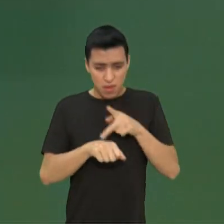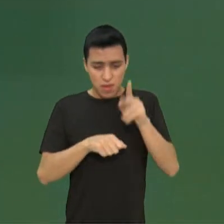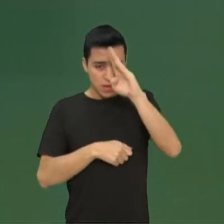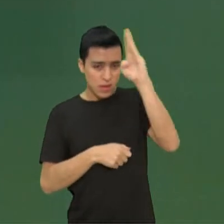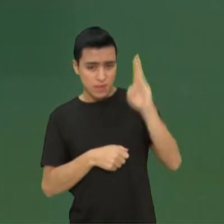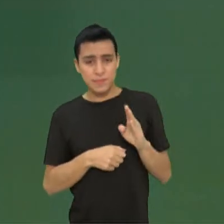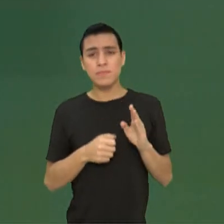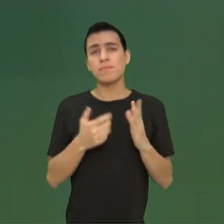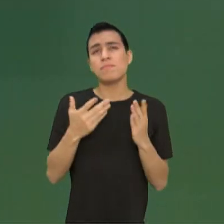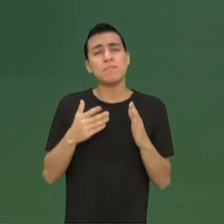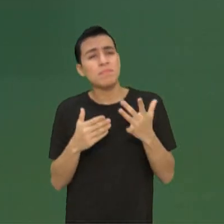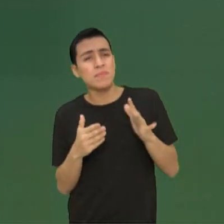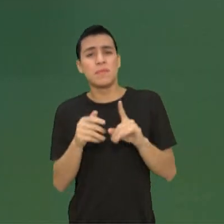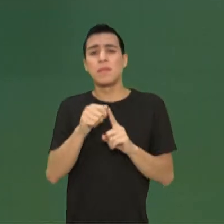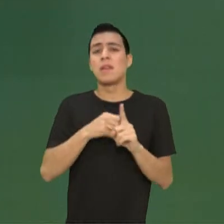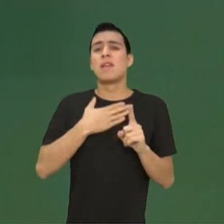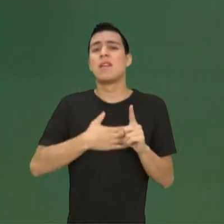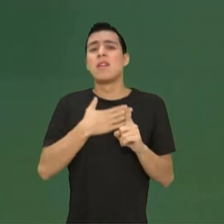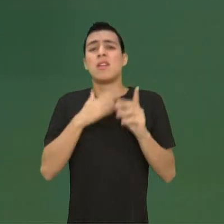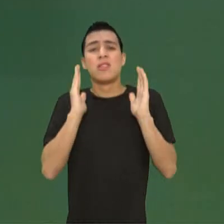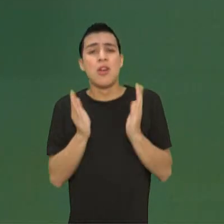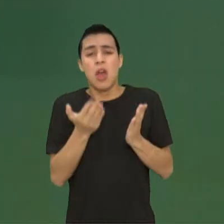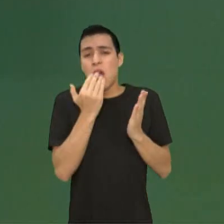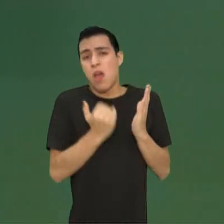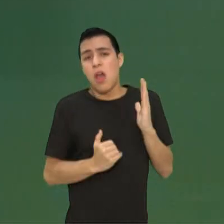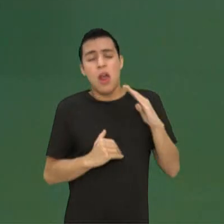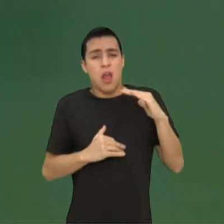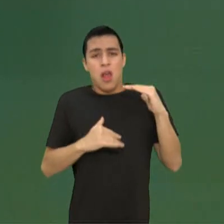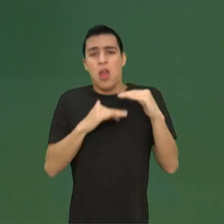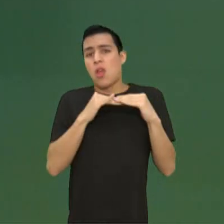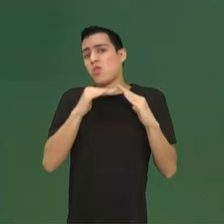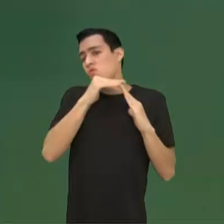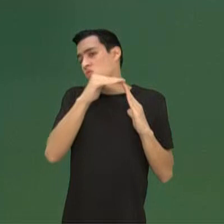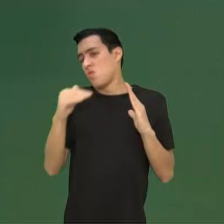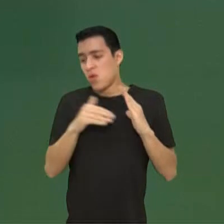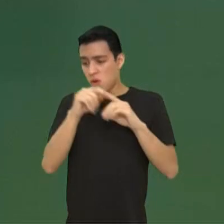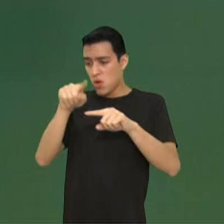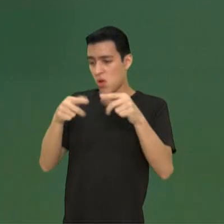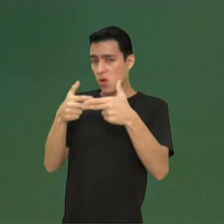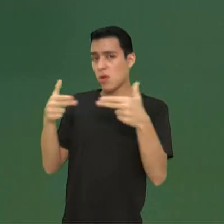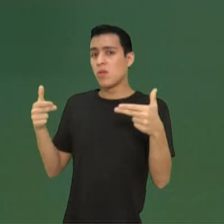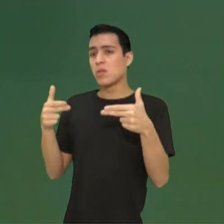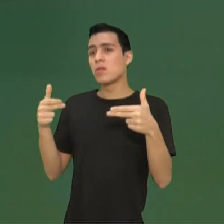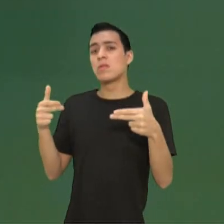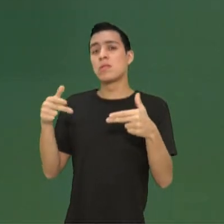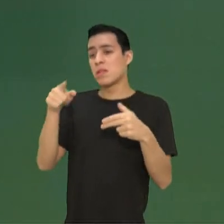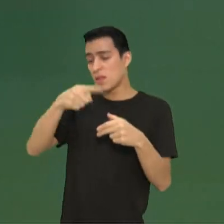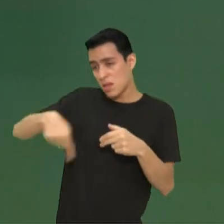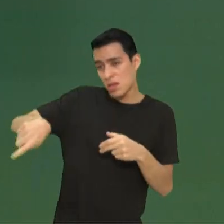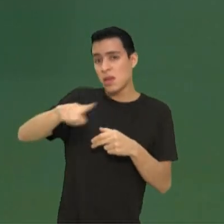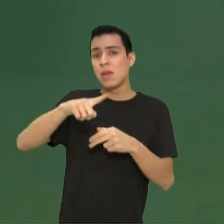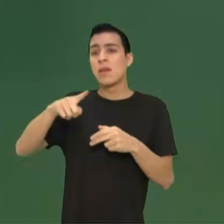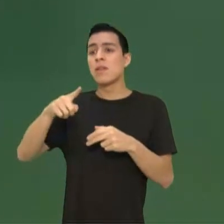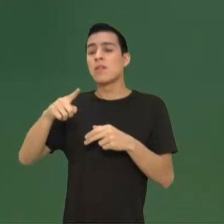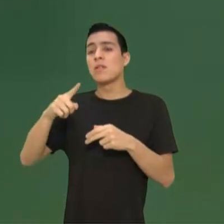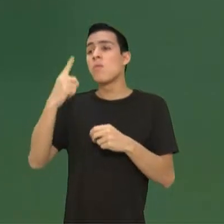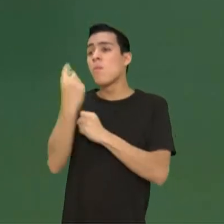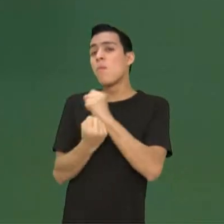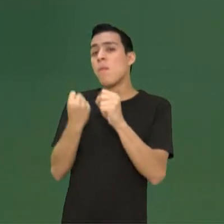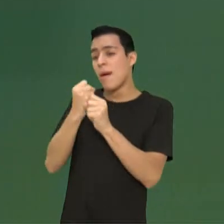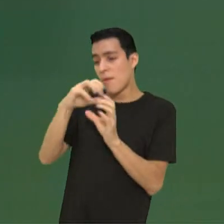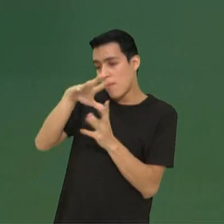em agosto já tinha consumido todos os recursos que o planeta consegue dispor em um